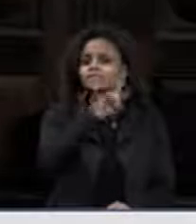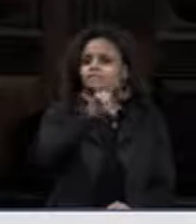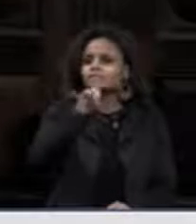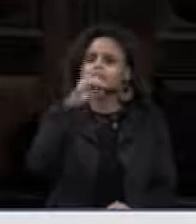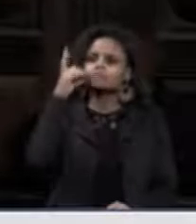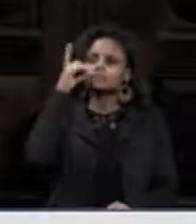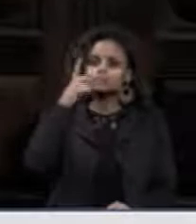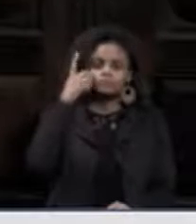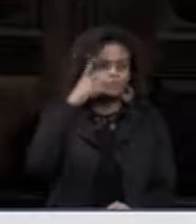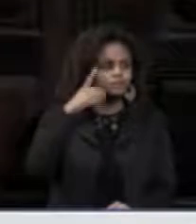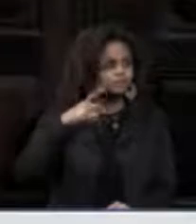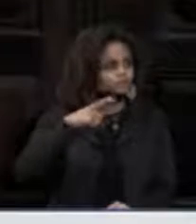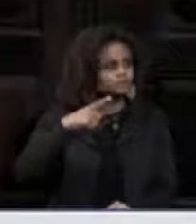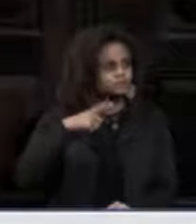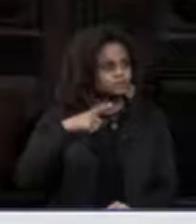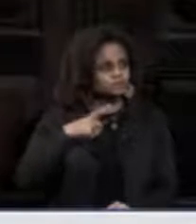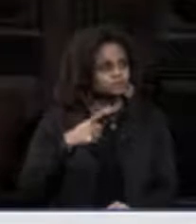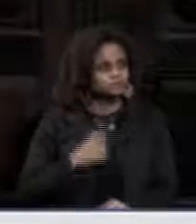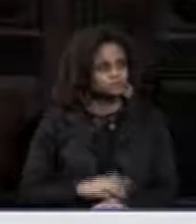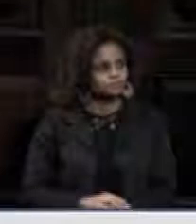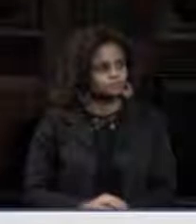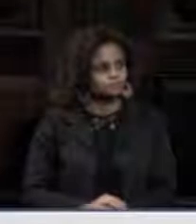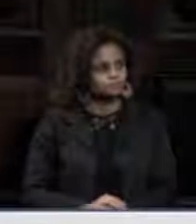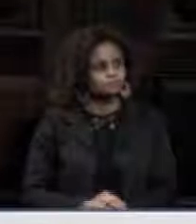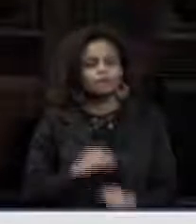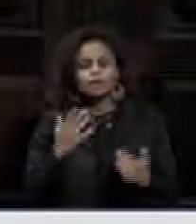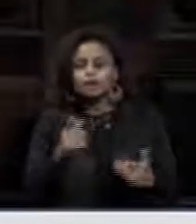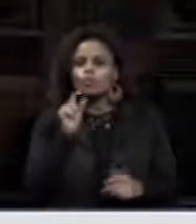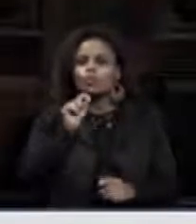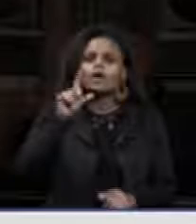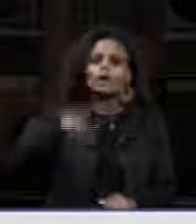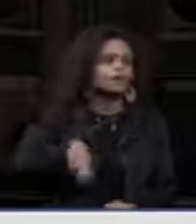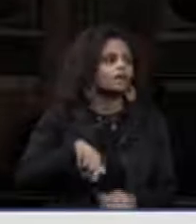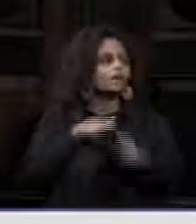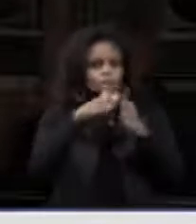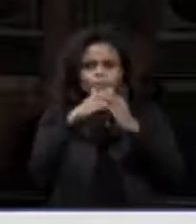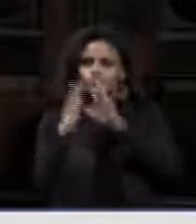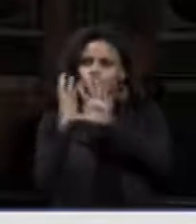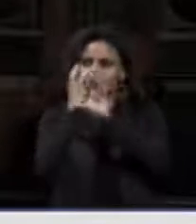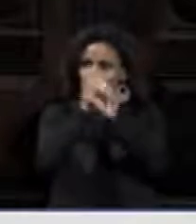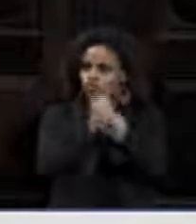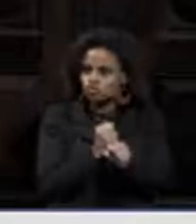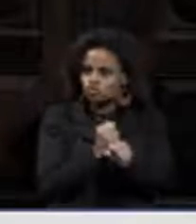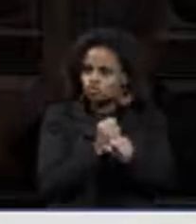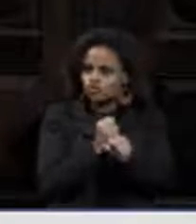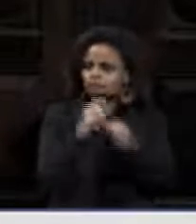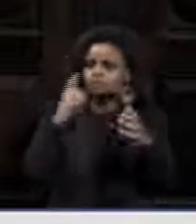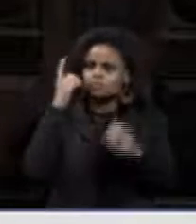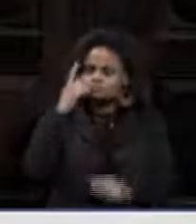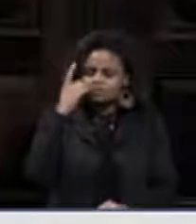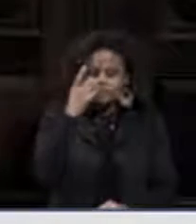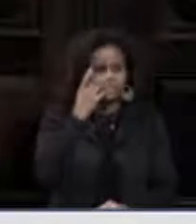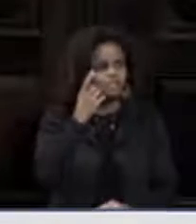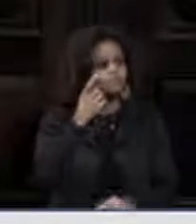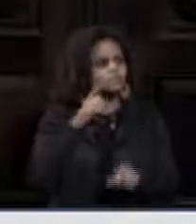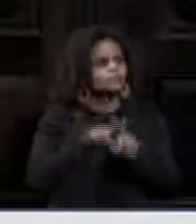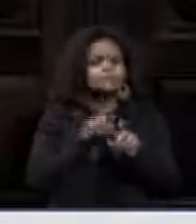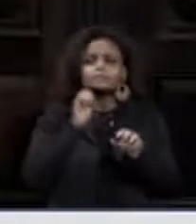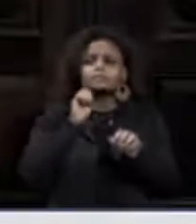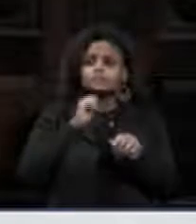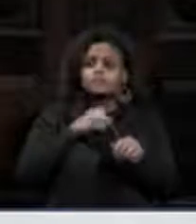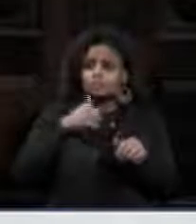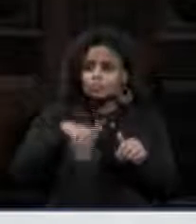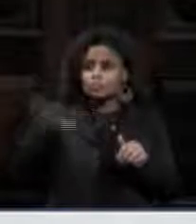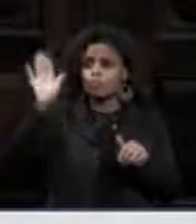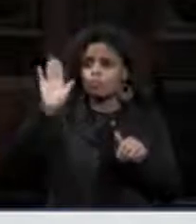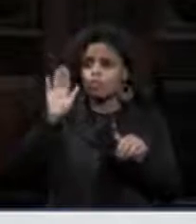têm de fazer obstrução, ou seja, pedindo verificação de quórum, se ausentando do plenário,